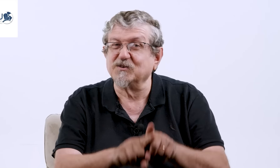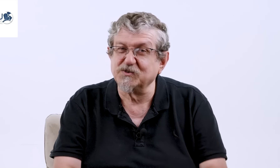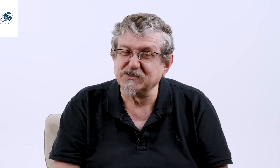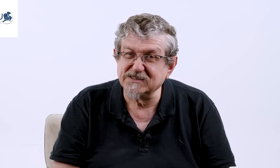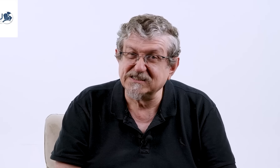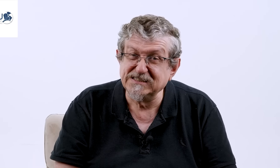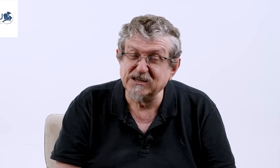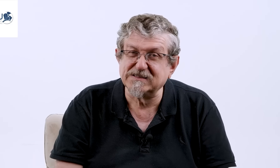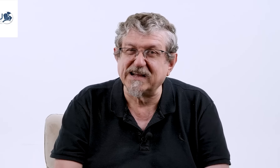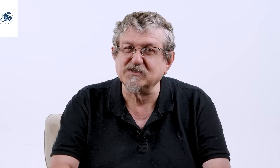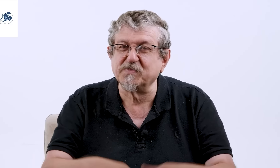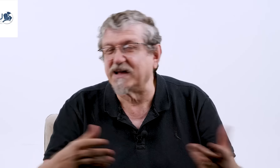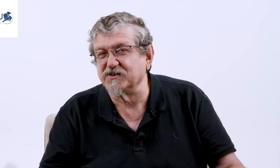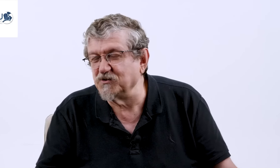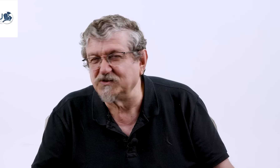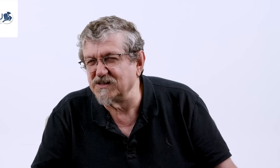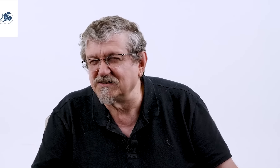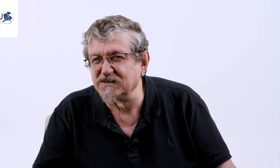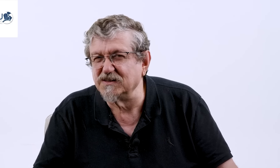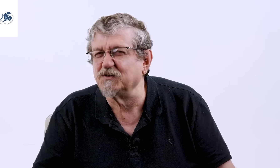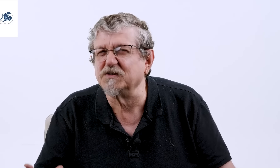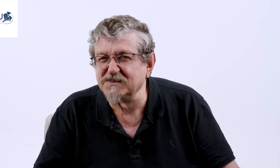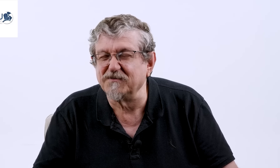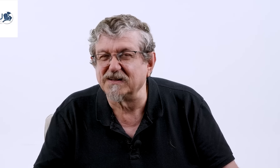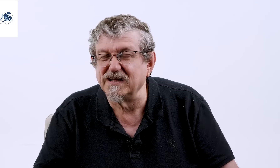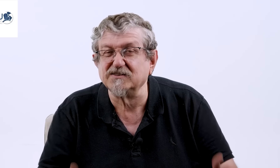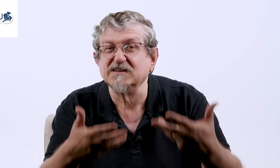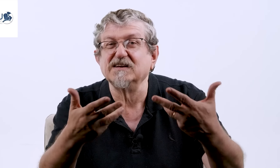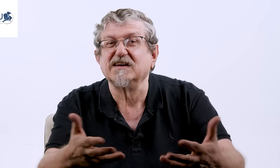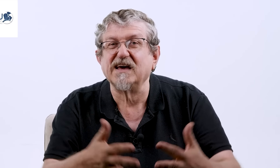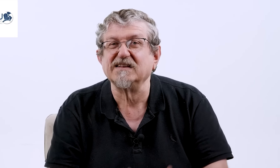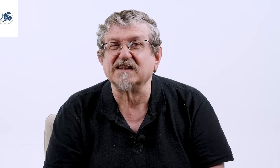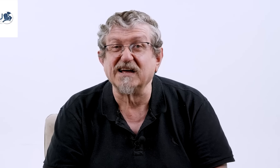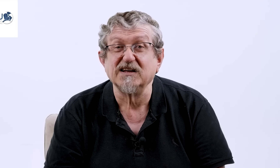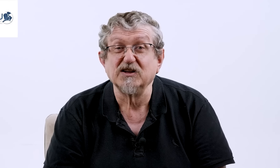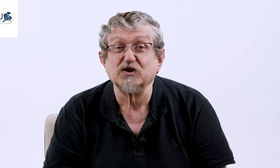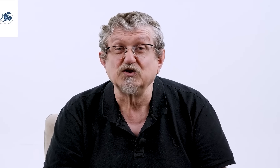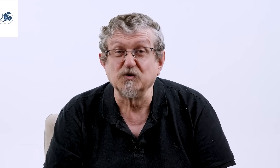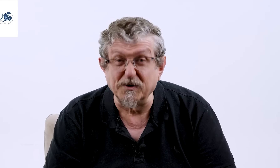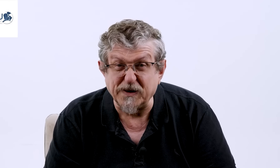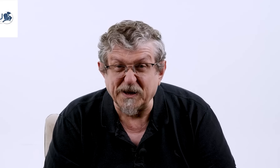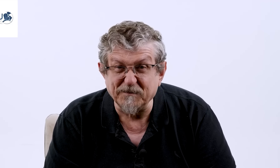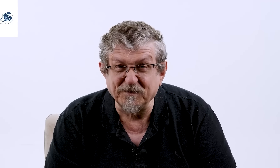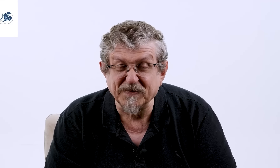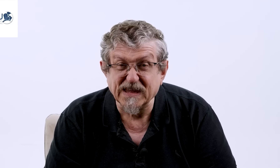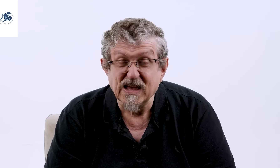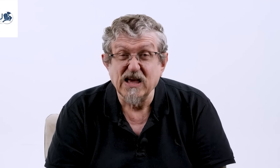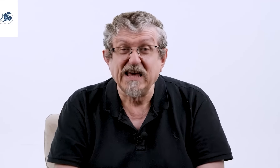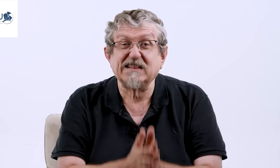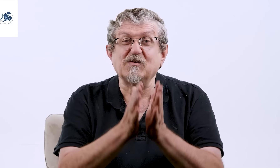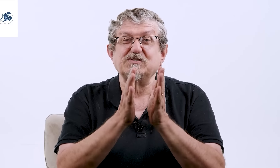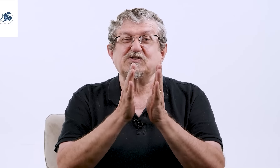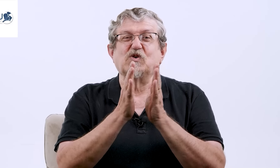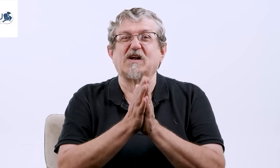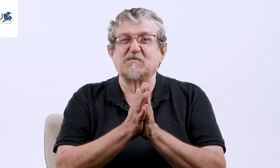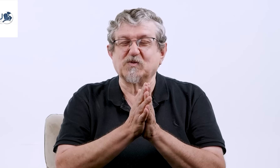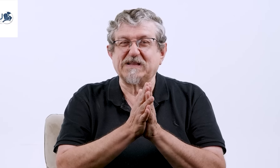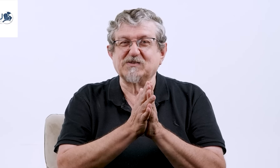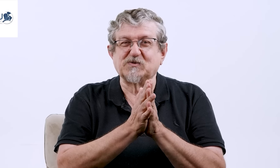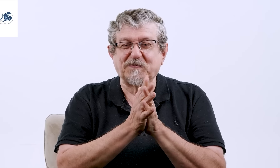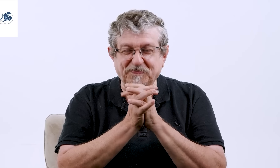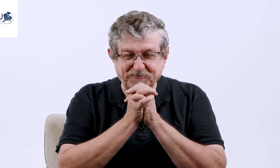essa teologia que não traz prática no dia a dia e que, eu vou dizer a verdade, é entrar numa fria. Então a gente